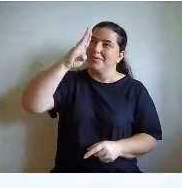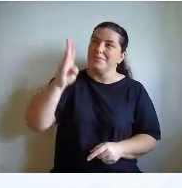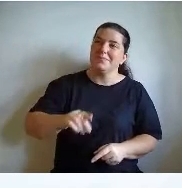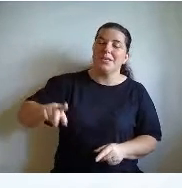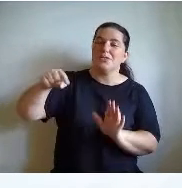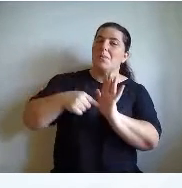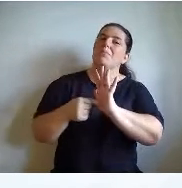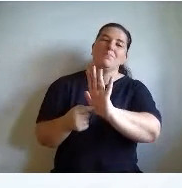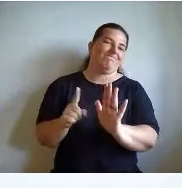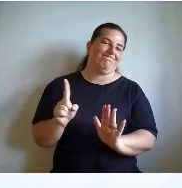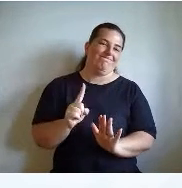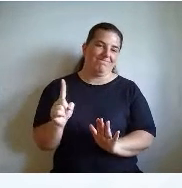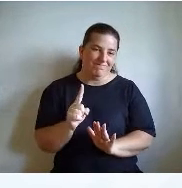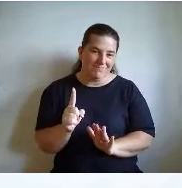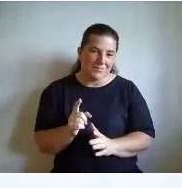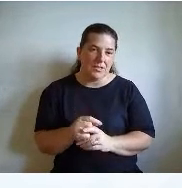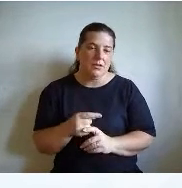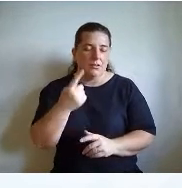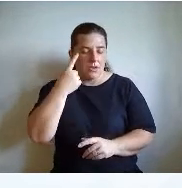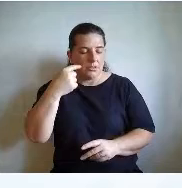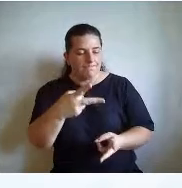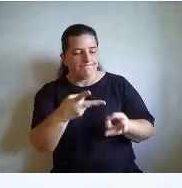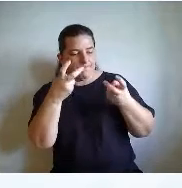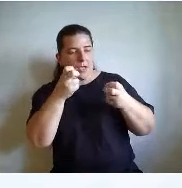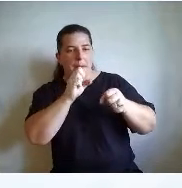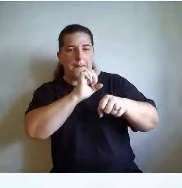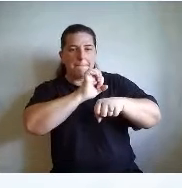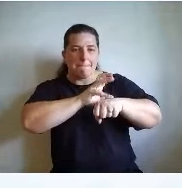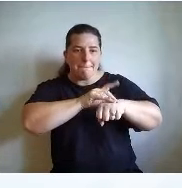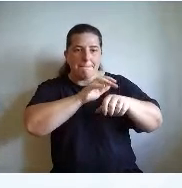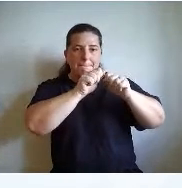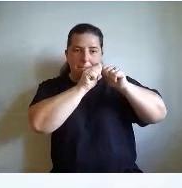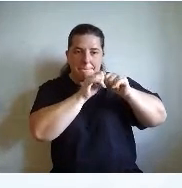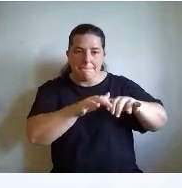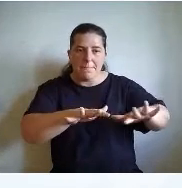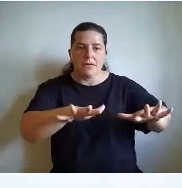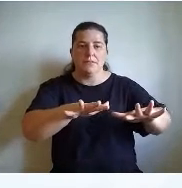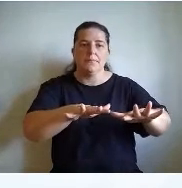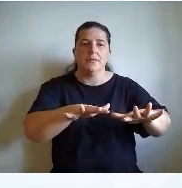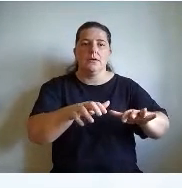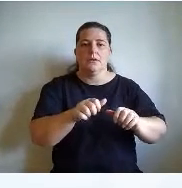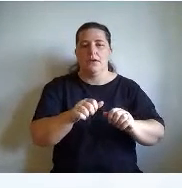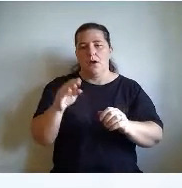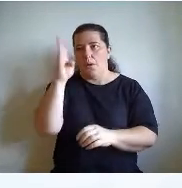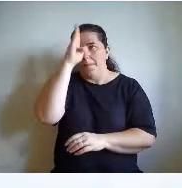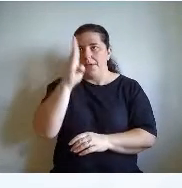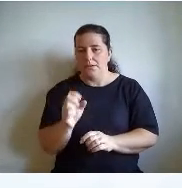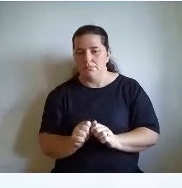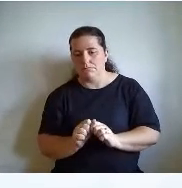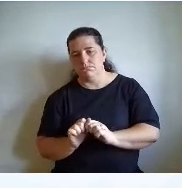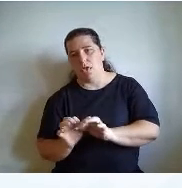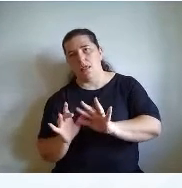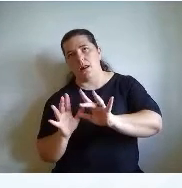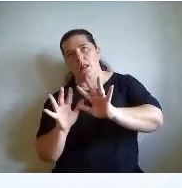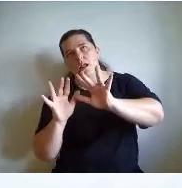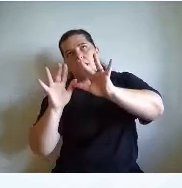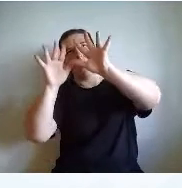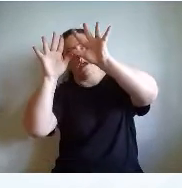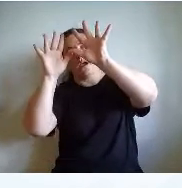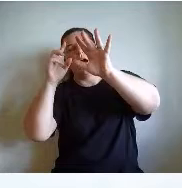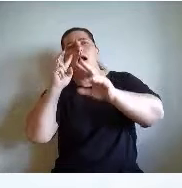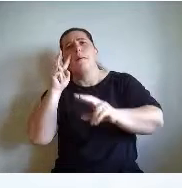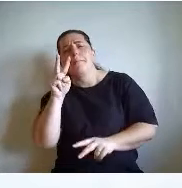nós assistimos a pandemia avançando, nós também assistimos muitos governos tomarem